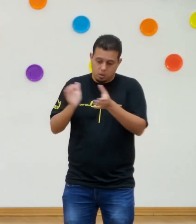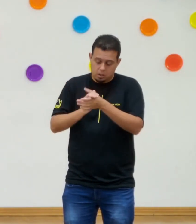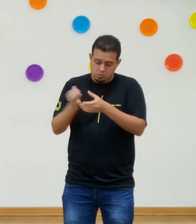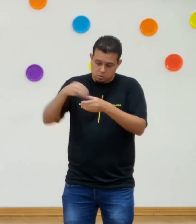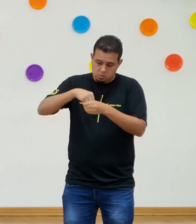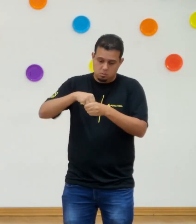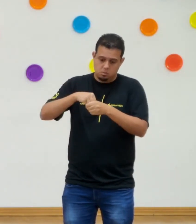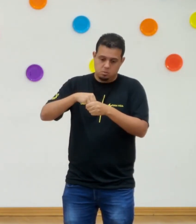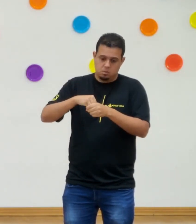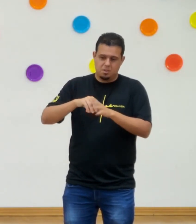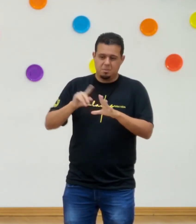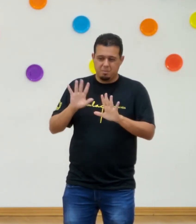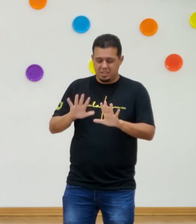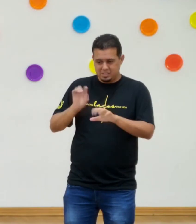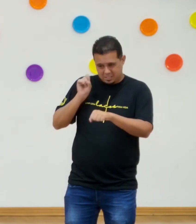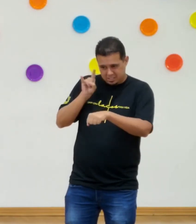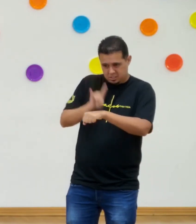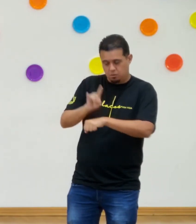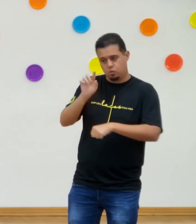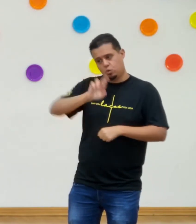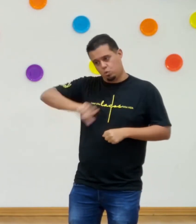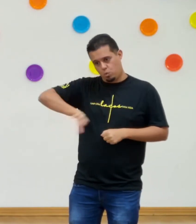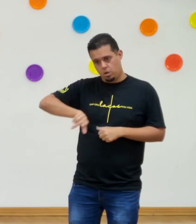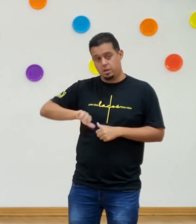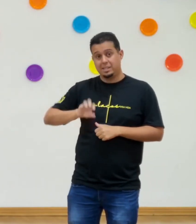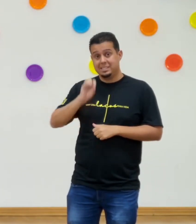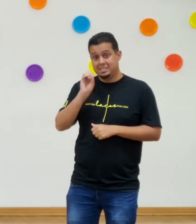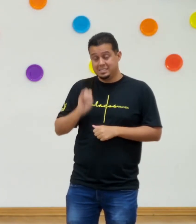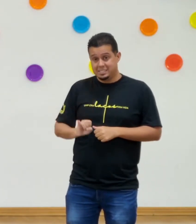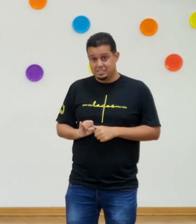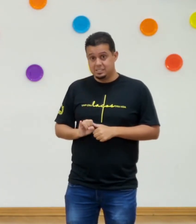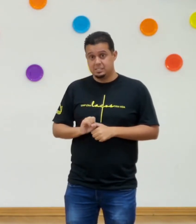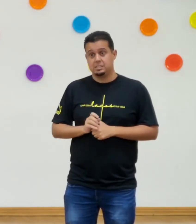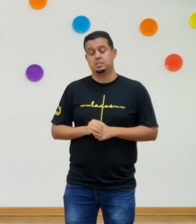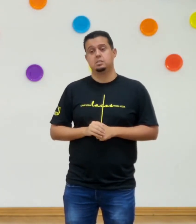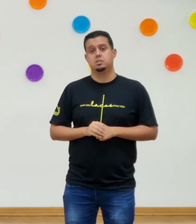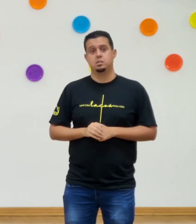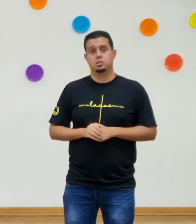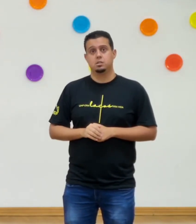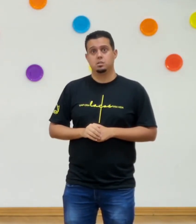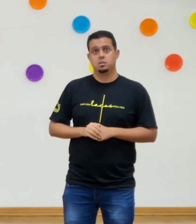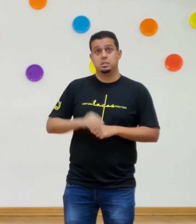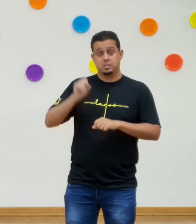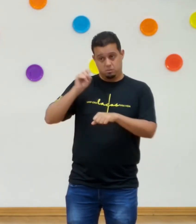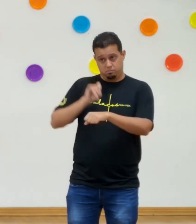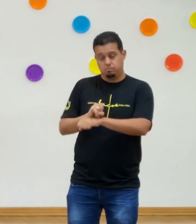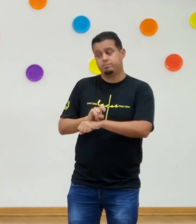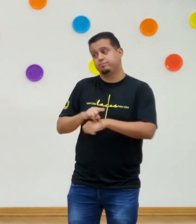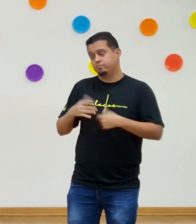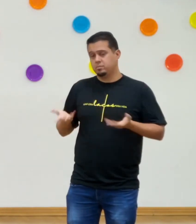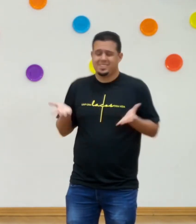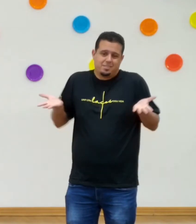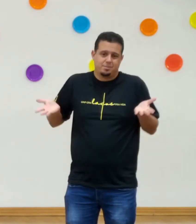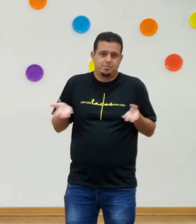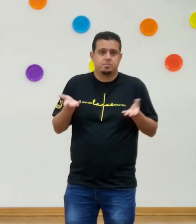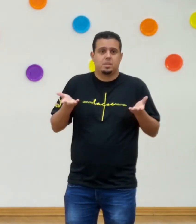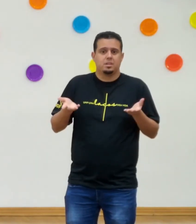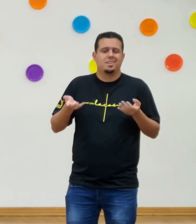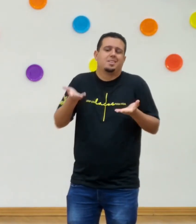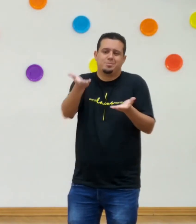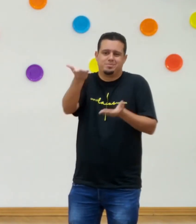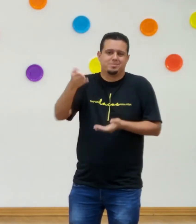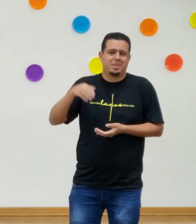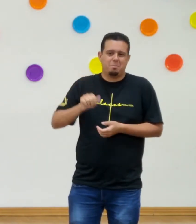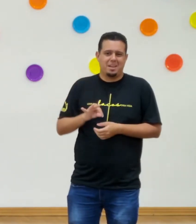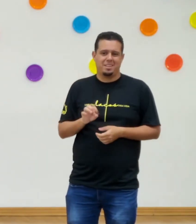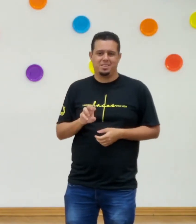não consta de adultério, apenas se tiver uma relação sexual ilícita. Mas, gente, tinha que ser o Mateus, né? Depois a gente